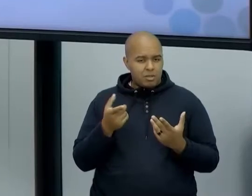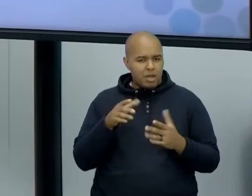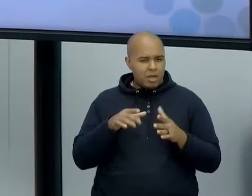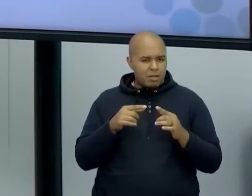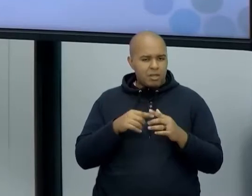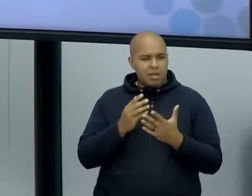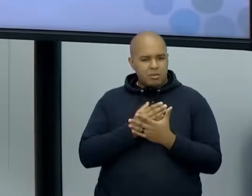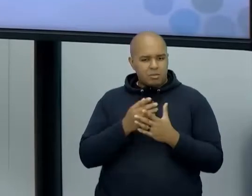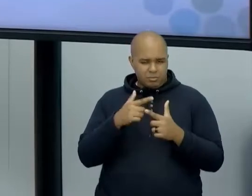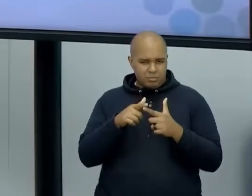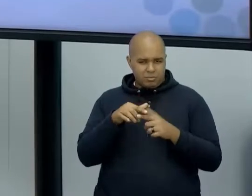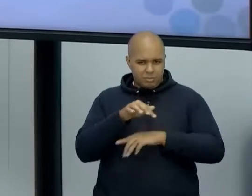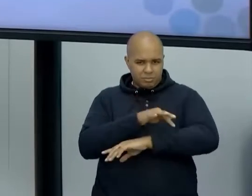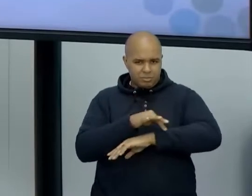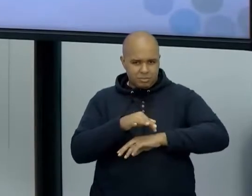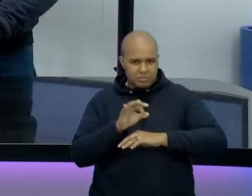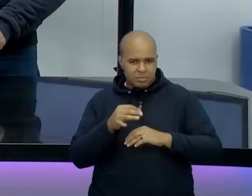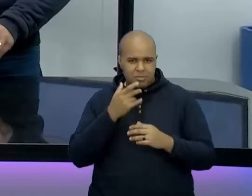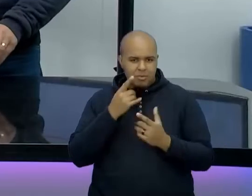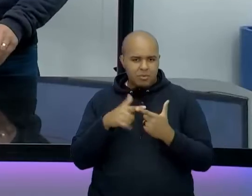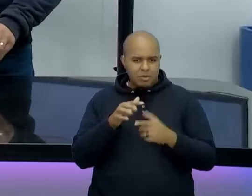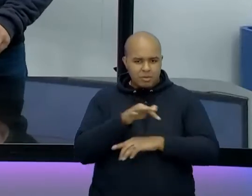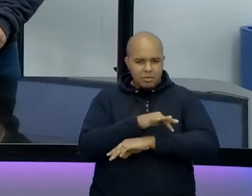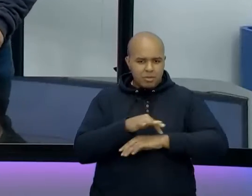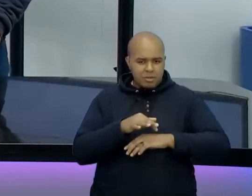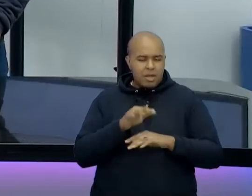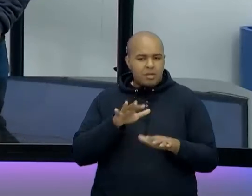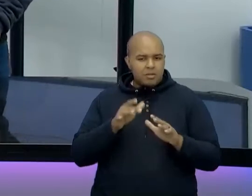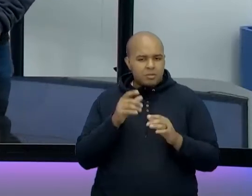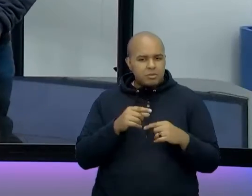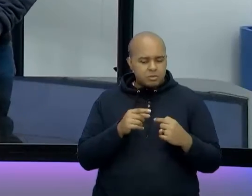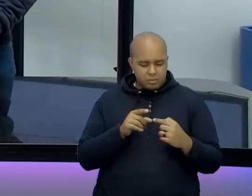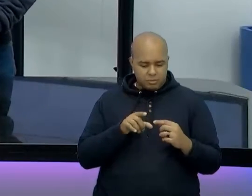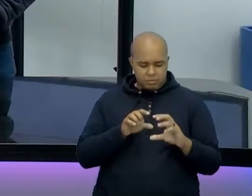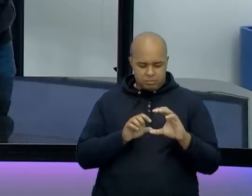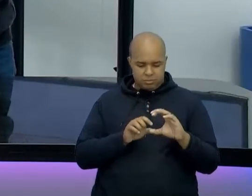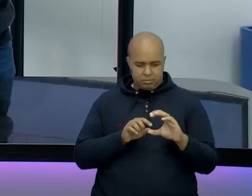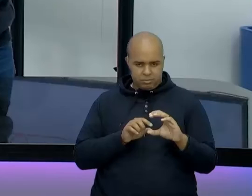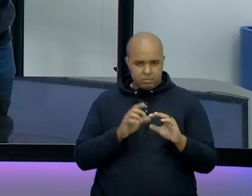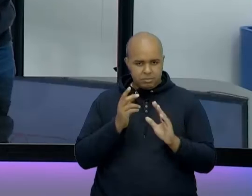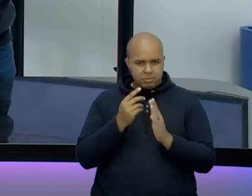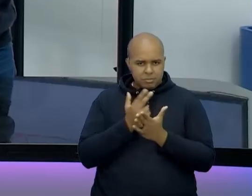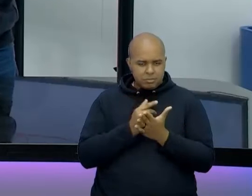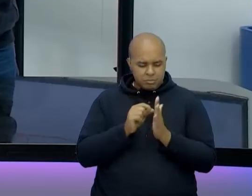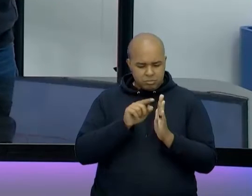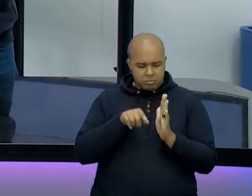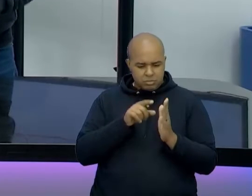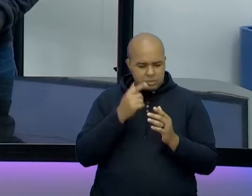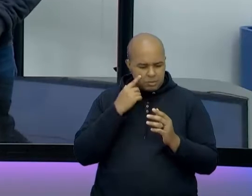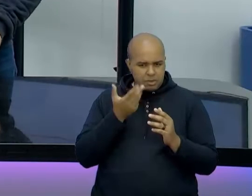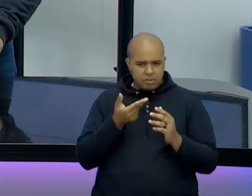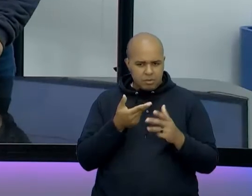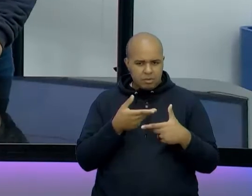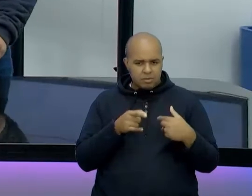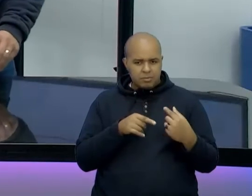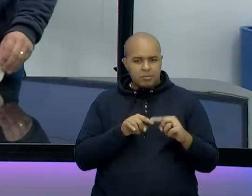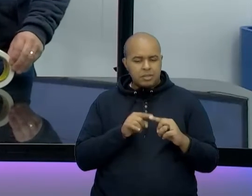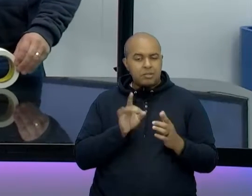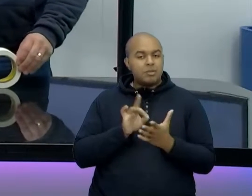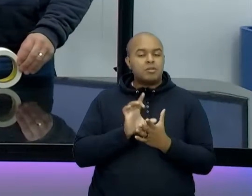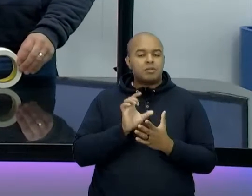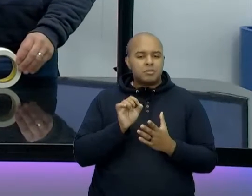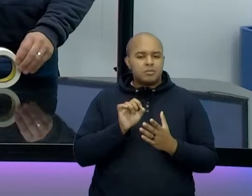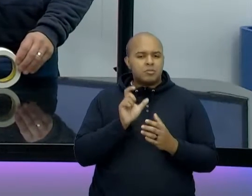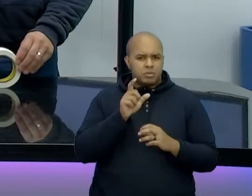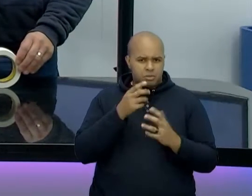aqueles problemas de física, né? Problemas de física. Problemas de física, você desenha uma bolinha, aí você está estudando lá velocidade, não sei o que e tal, mas na